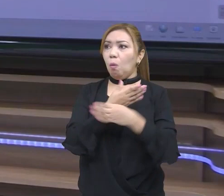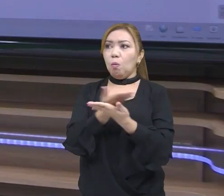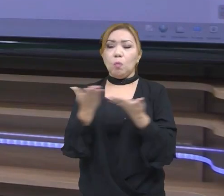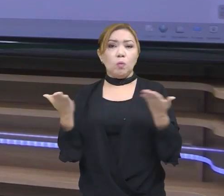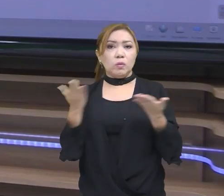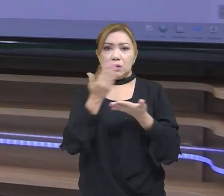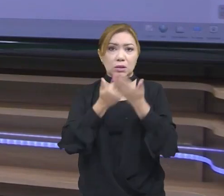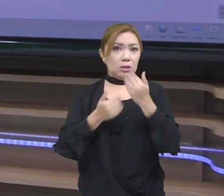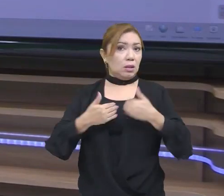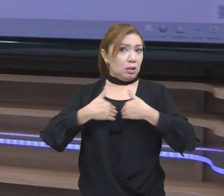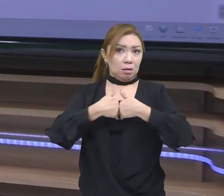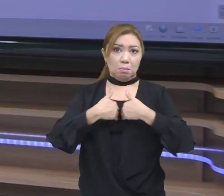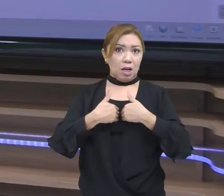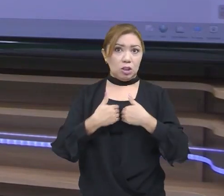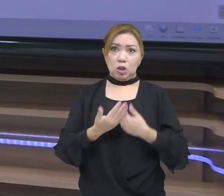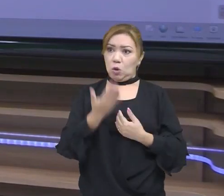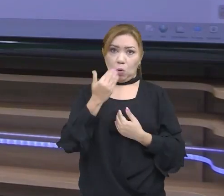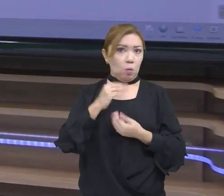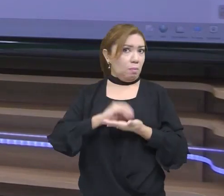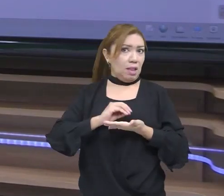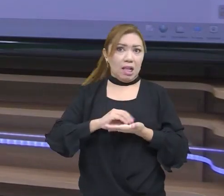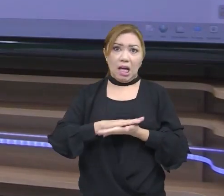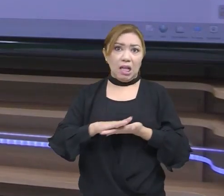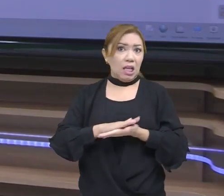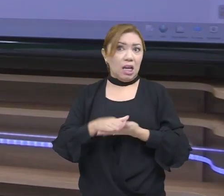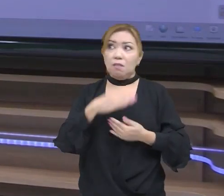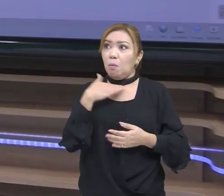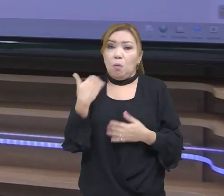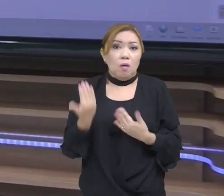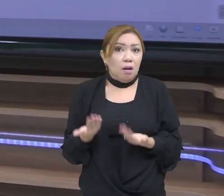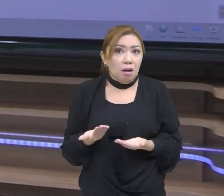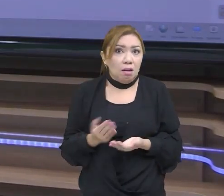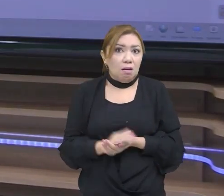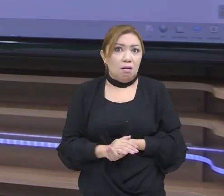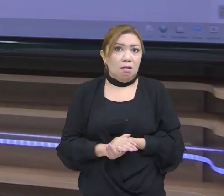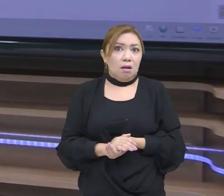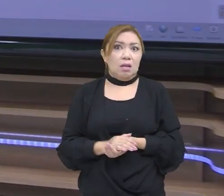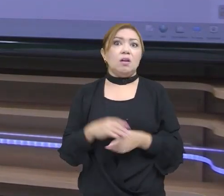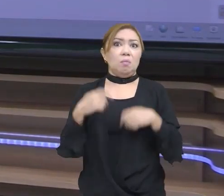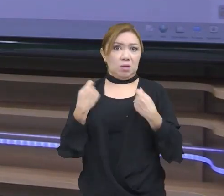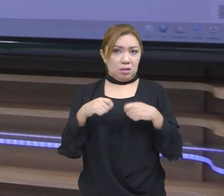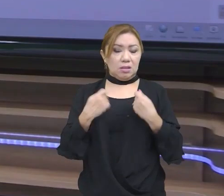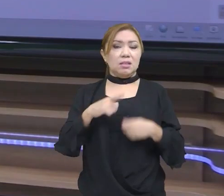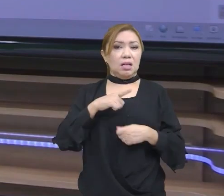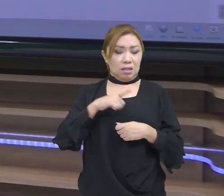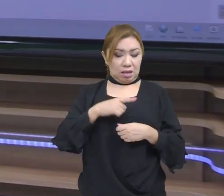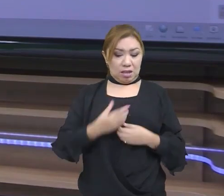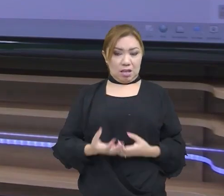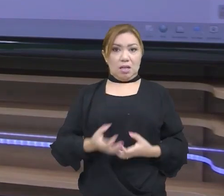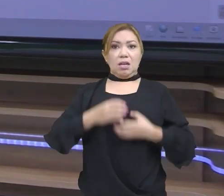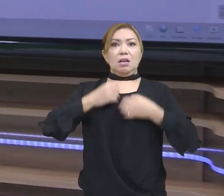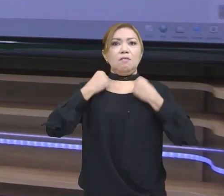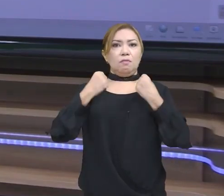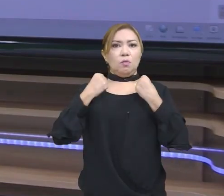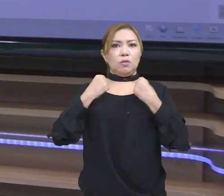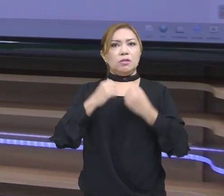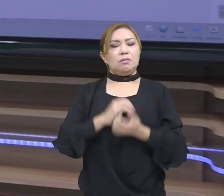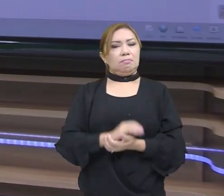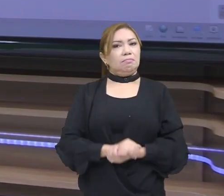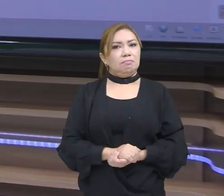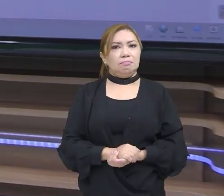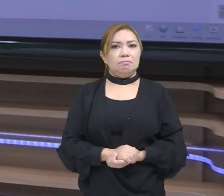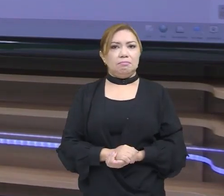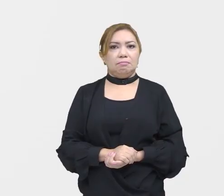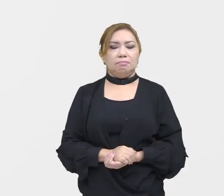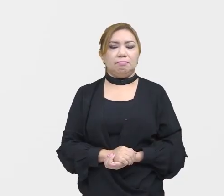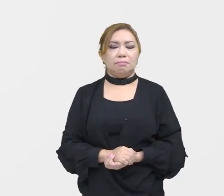eles continuem vivos. Então, a alimentação é essencial para fornecer energia. Muito bem, agora